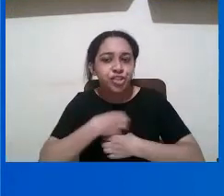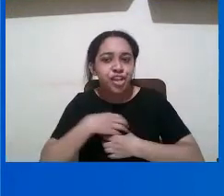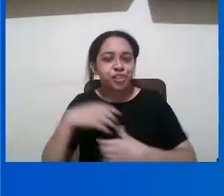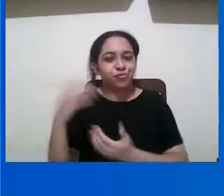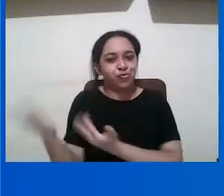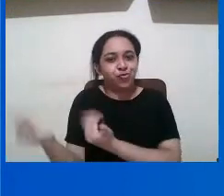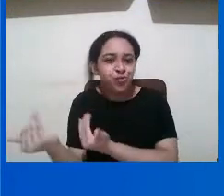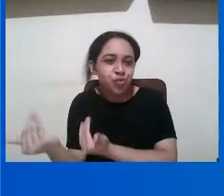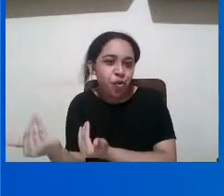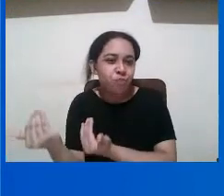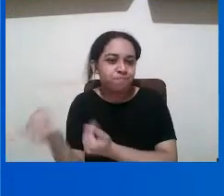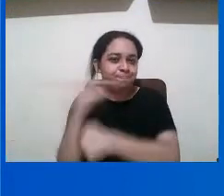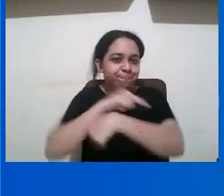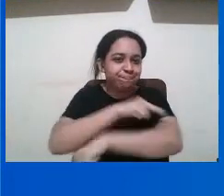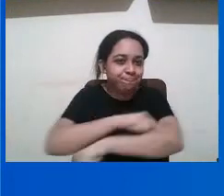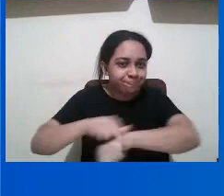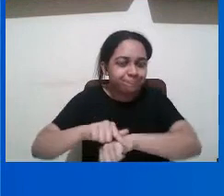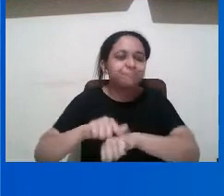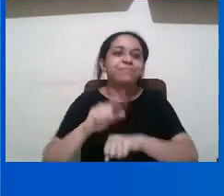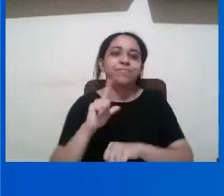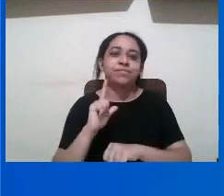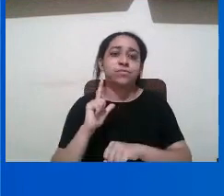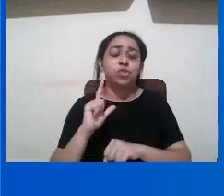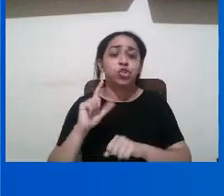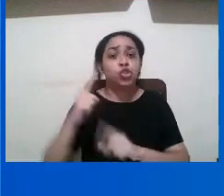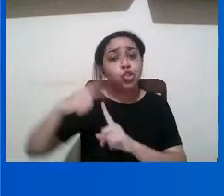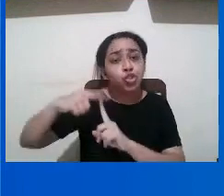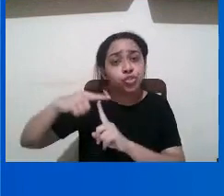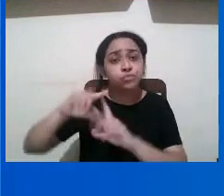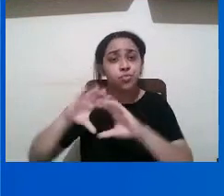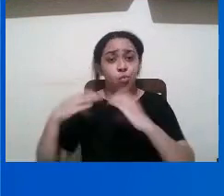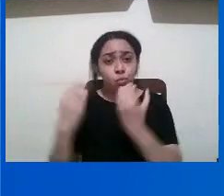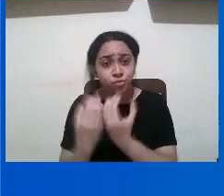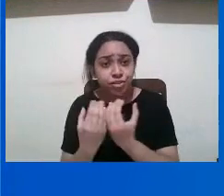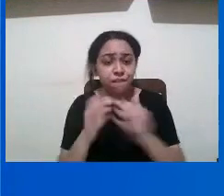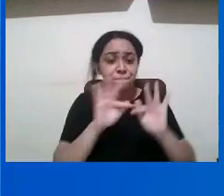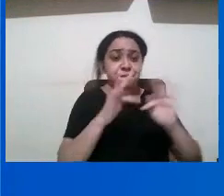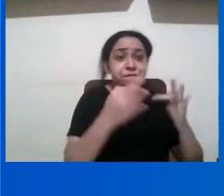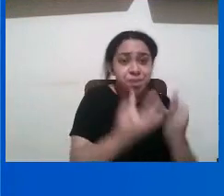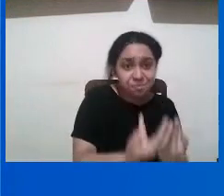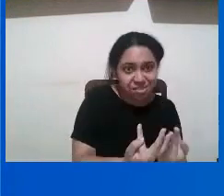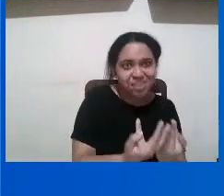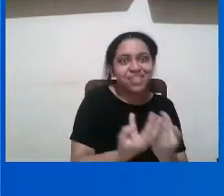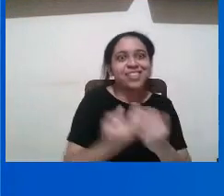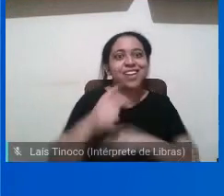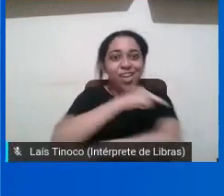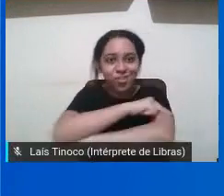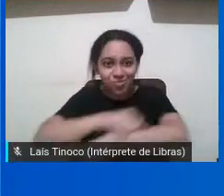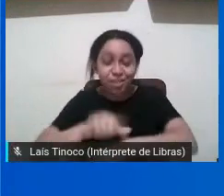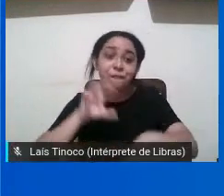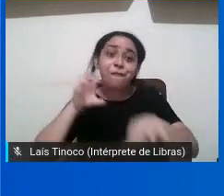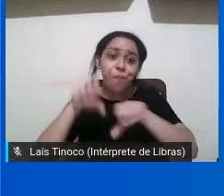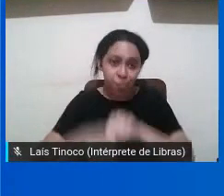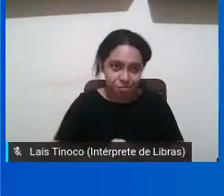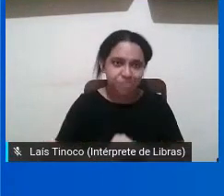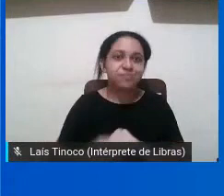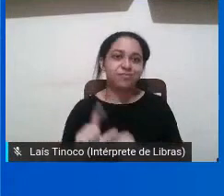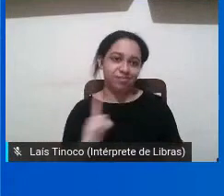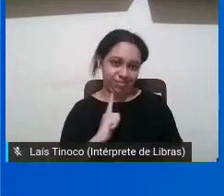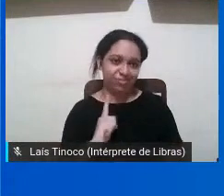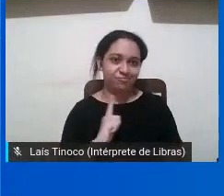justamente de acordo com o tipo de comunidade com tipo de família com tipo de educação e grau de instrução esses jovens